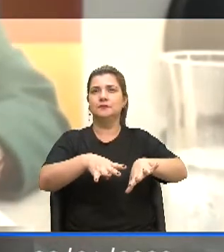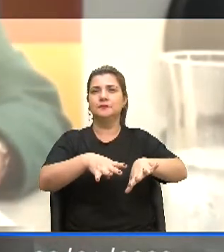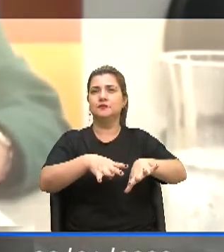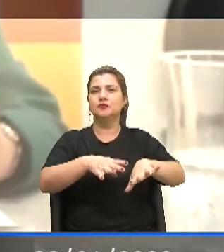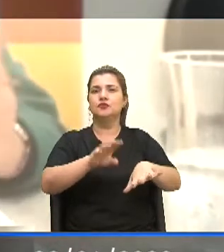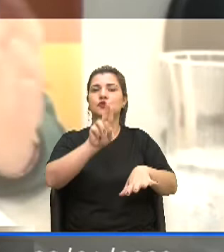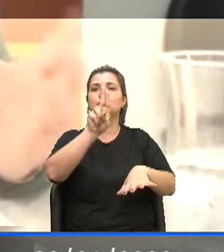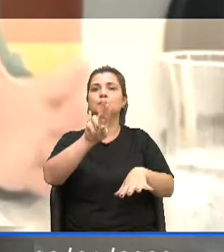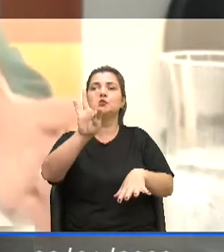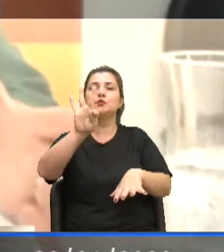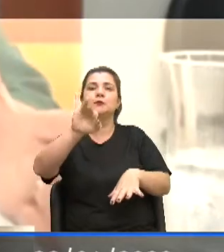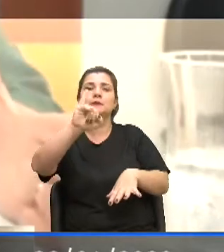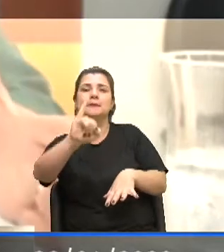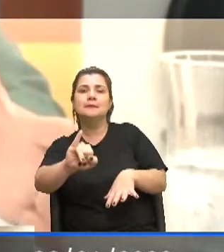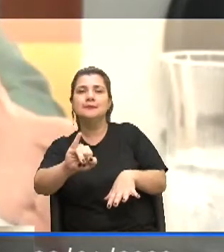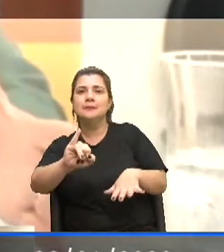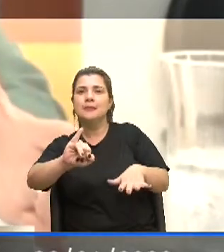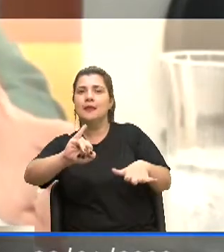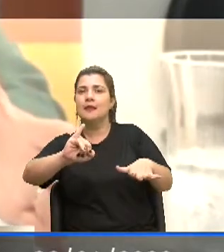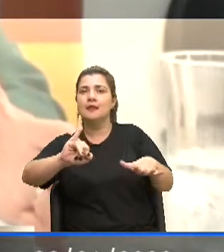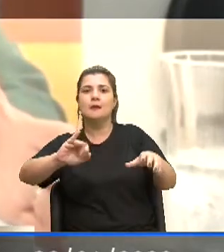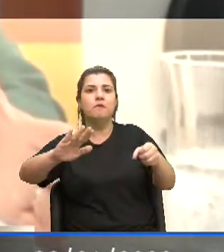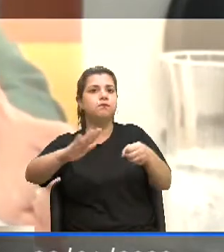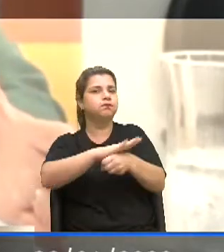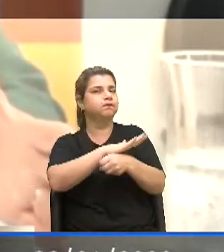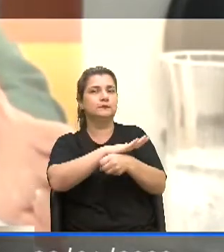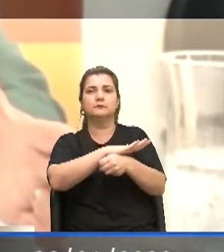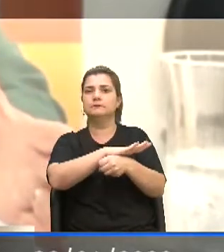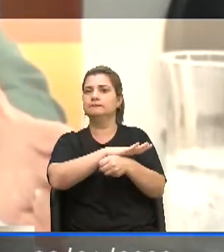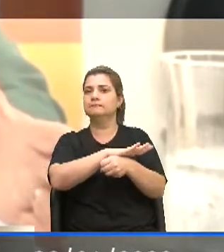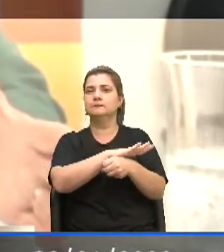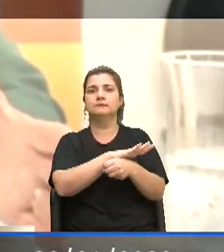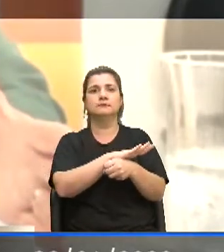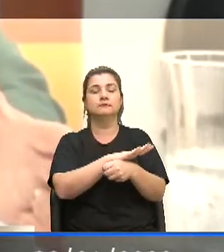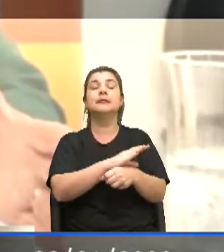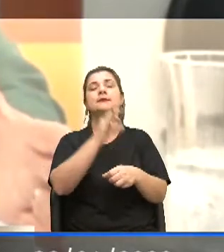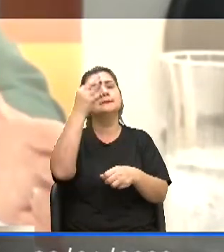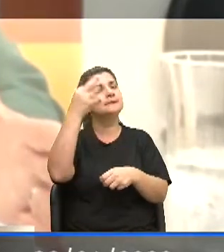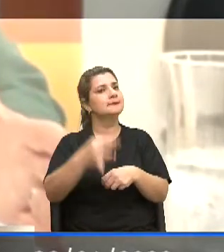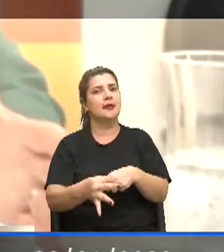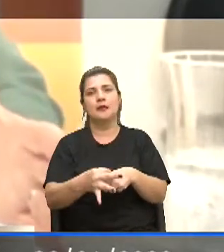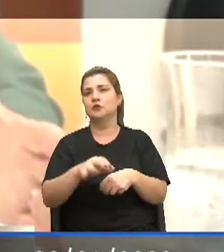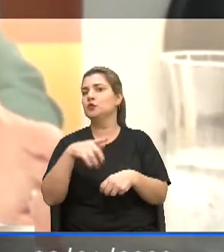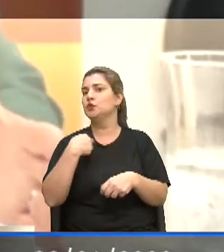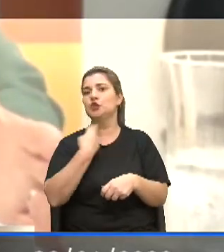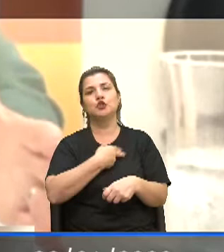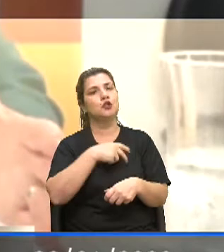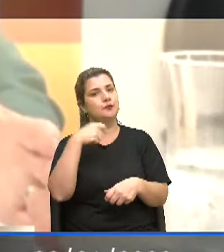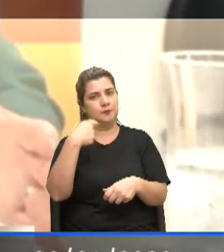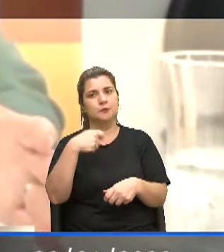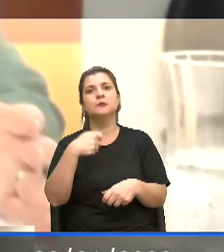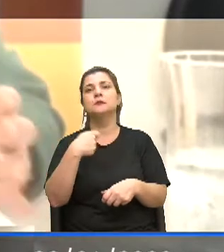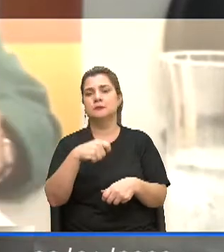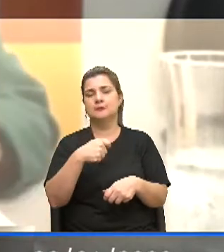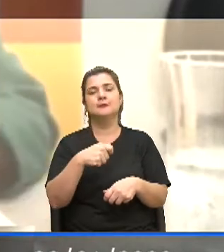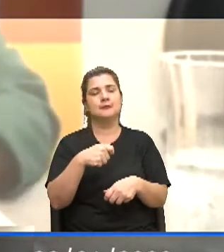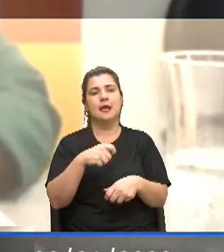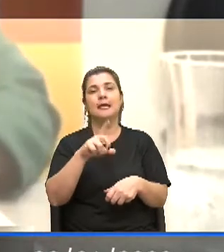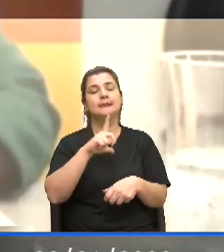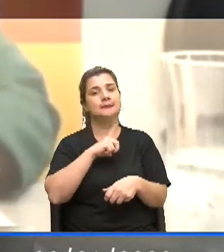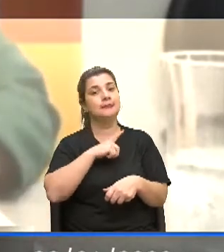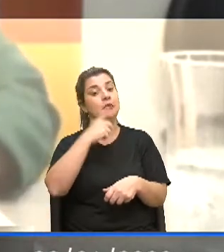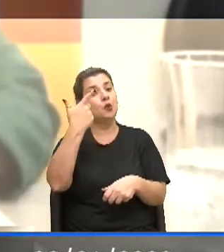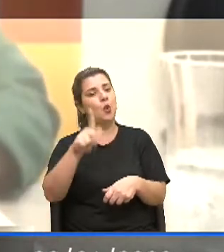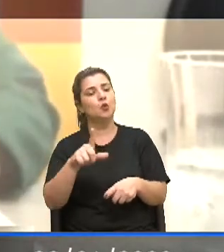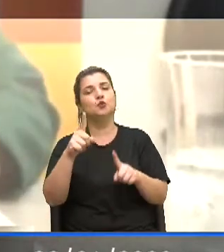UTI esgotadas, é certo que nós talvez tenhamos que tomar algumas medidas. Então, só para